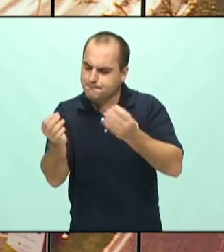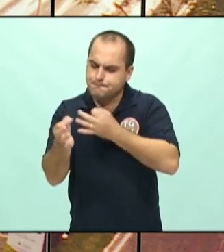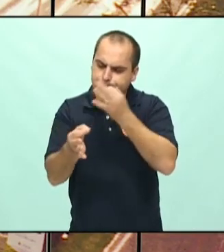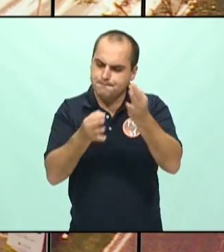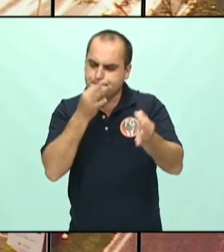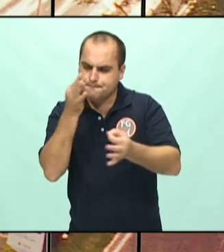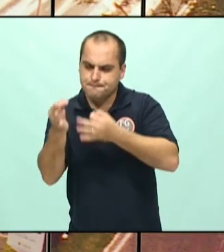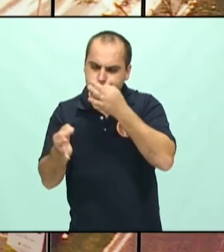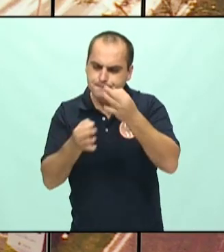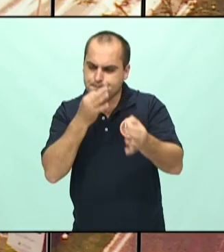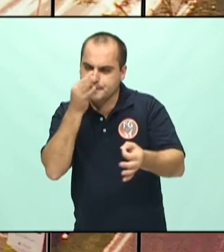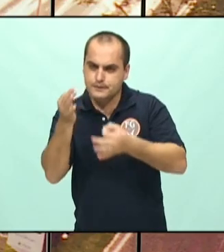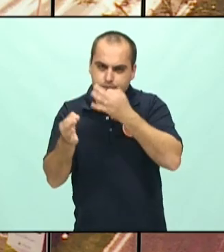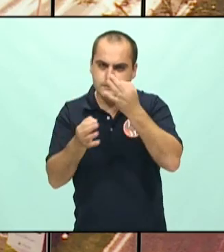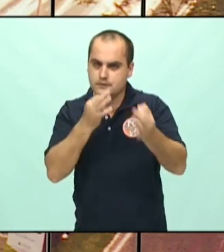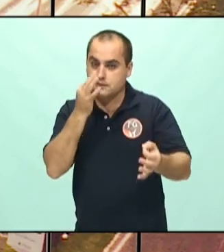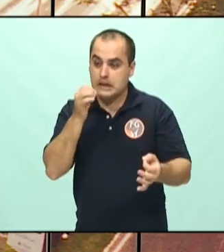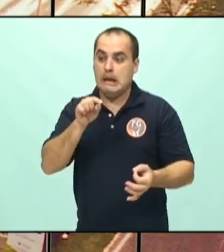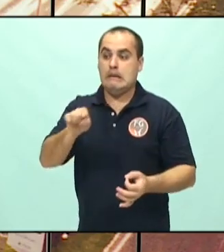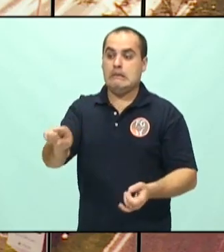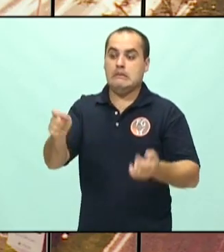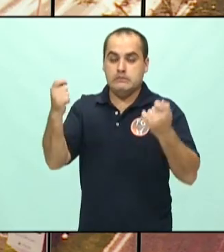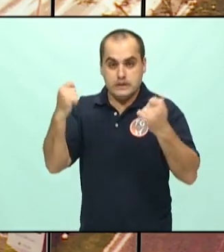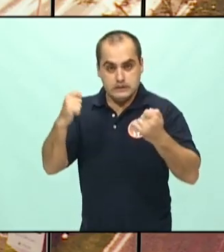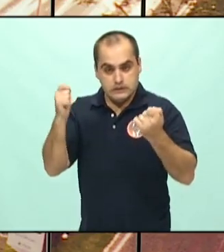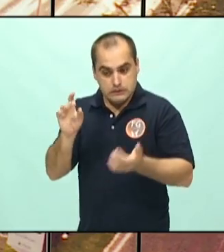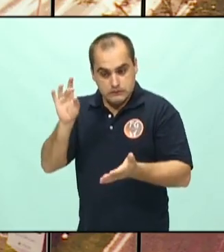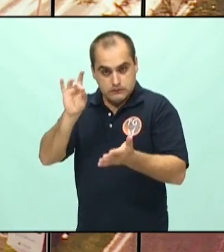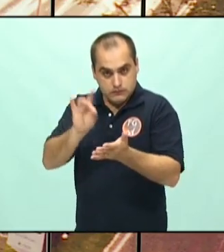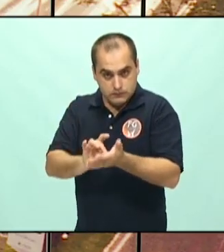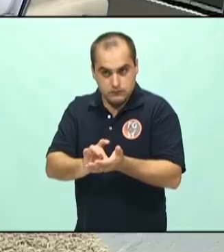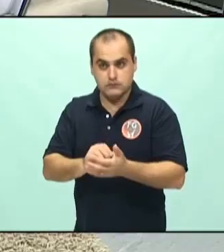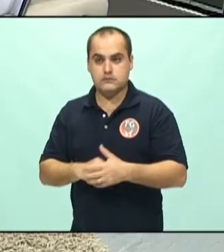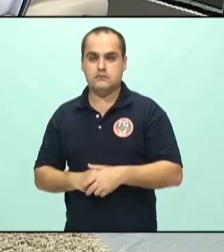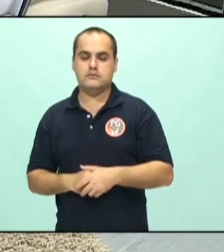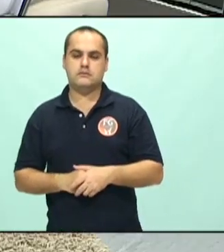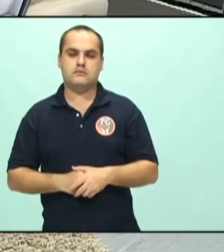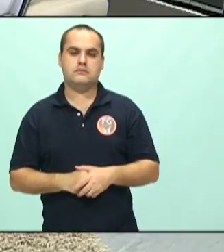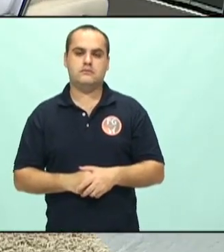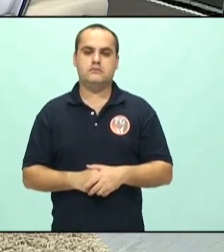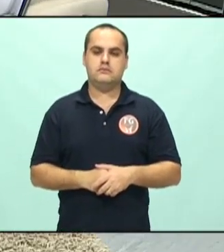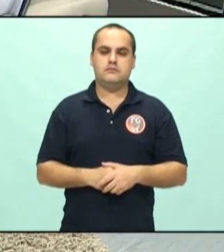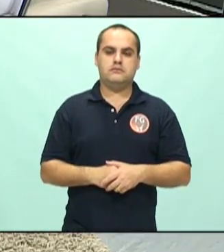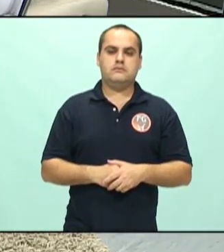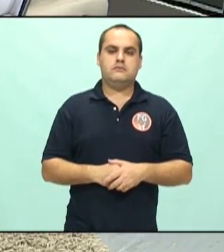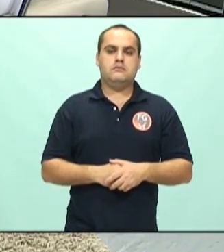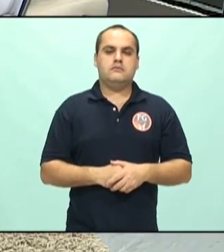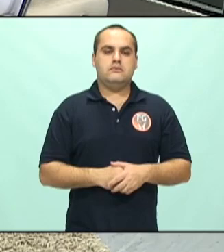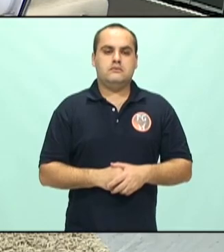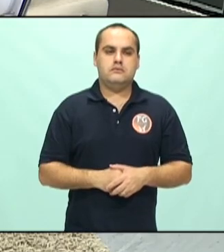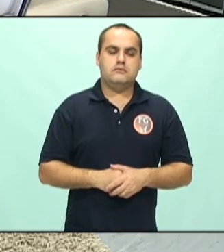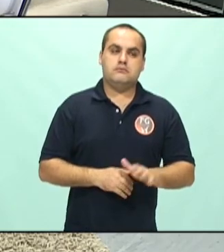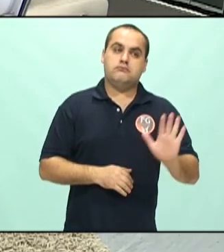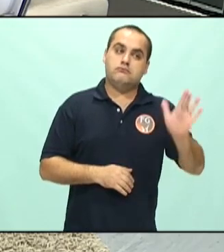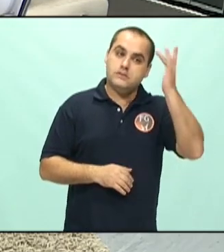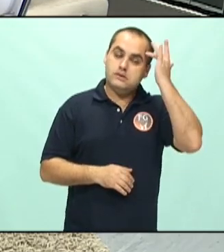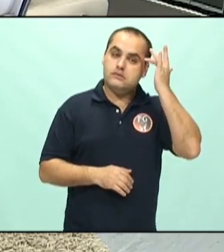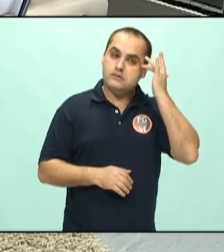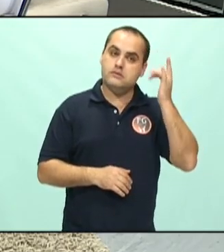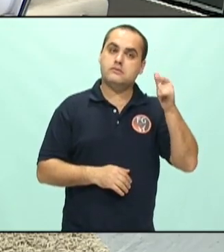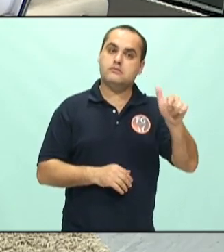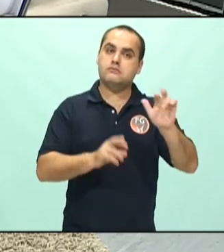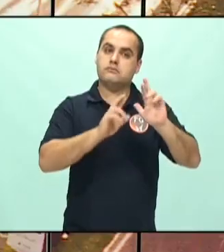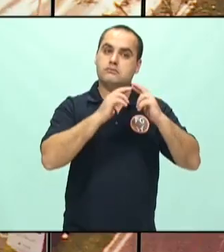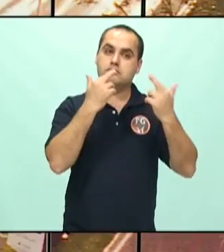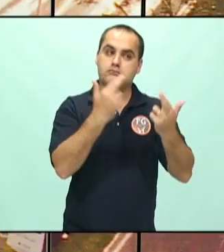do que é do que ali o deveria ser o que é e ali 36 em uma audiência uma situação é certa mas vai